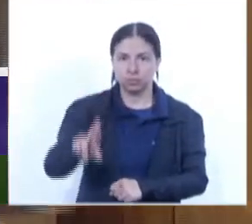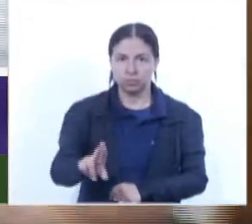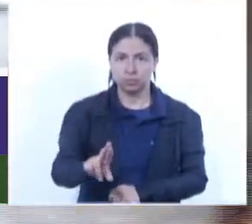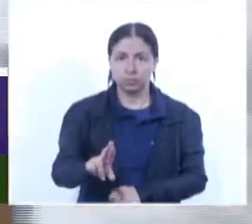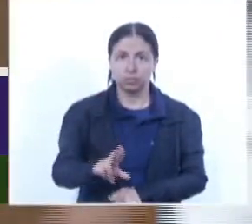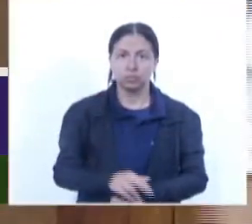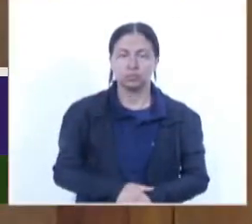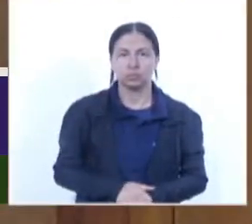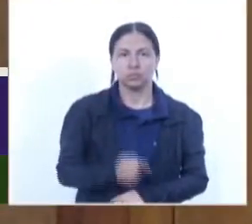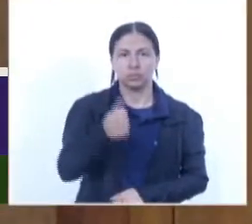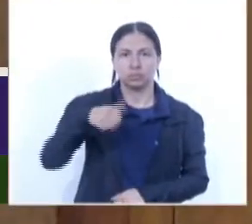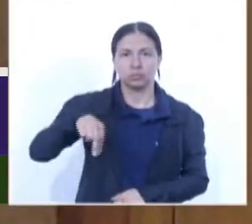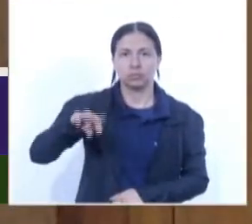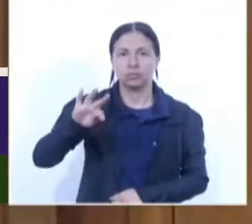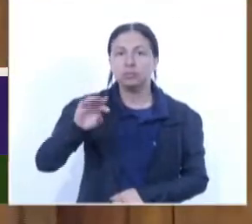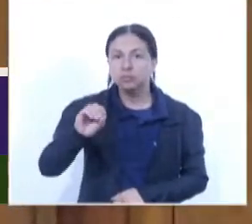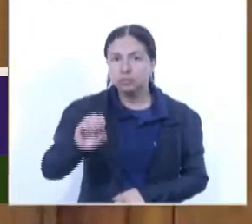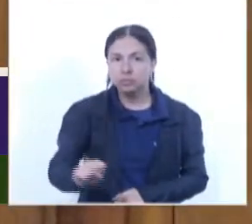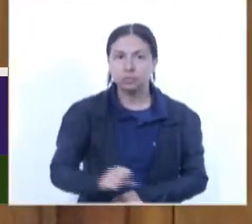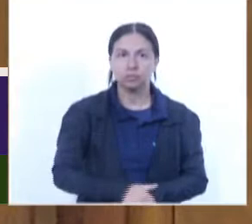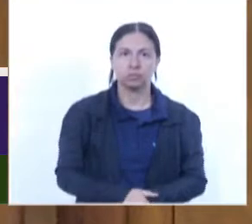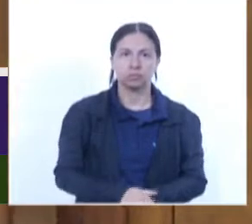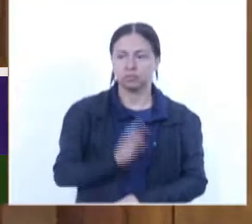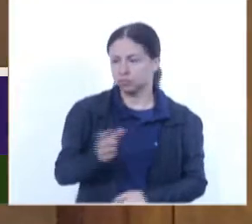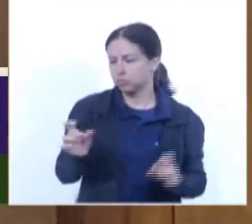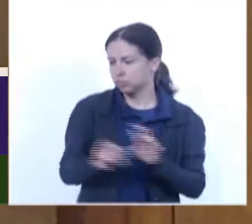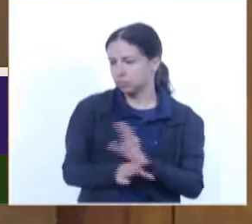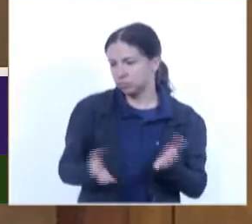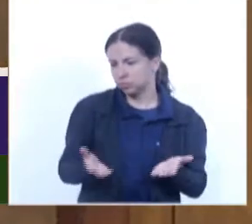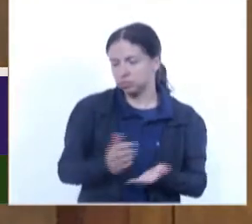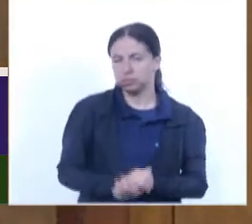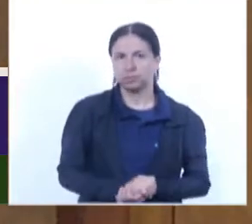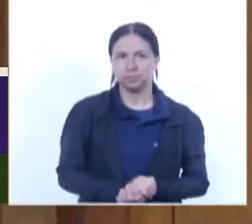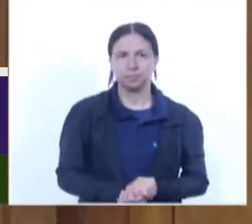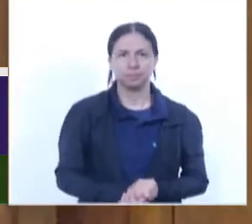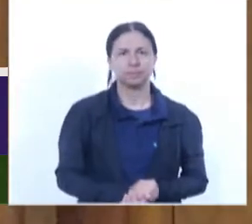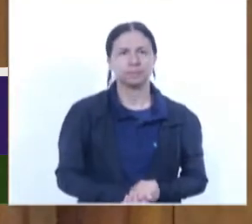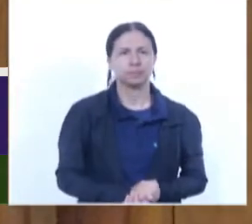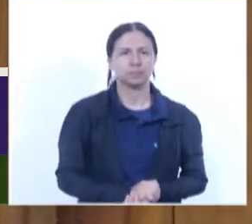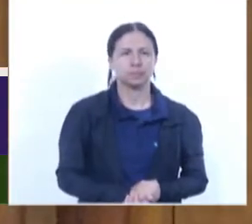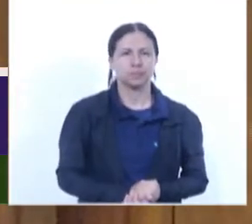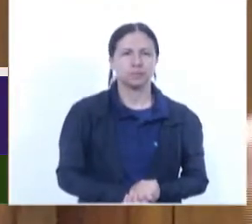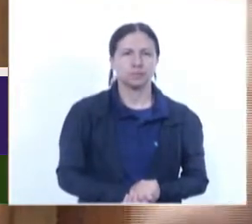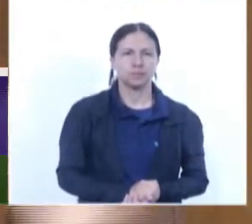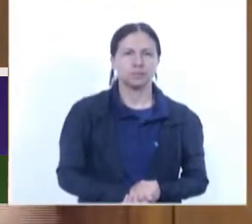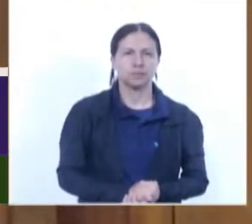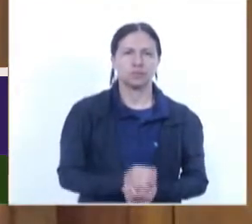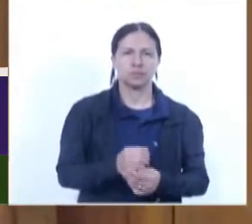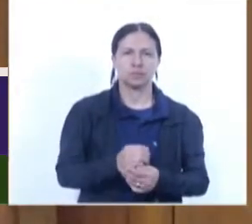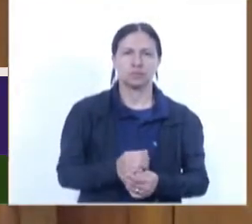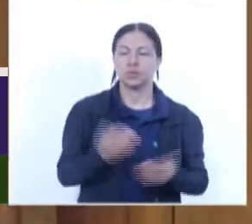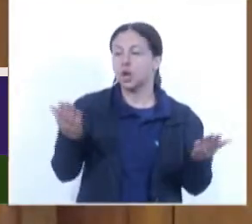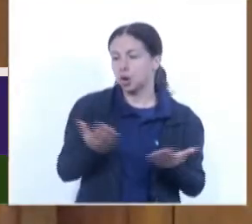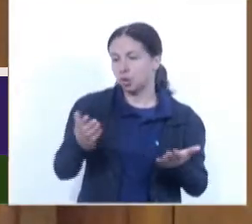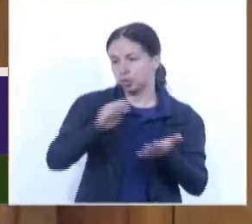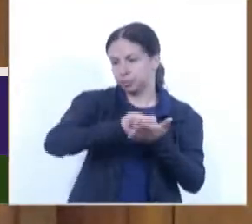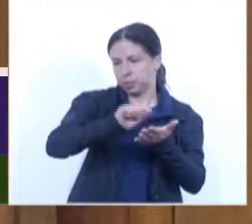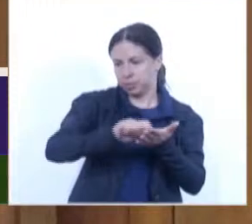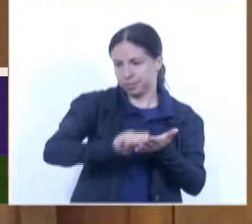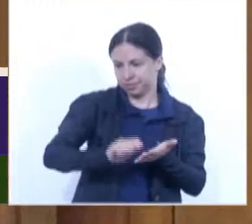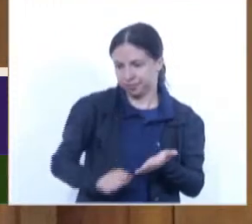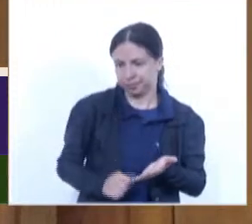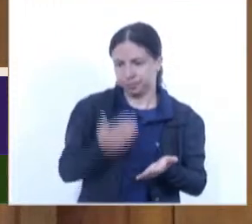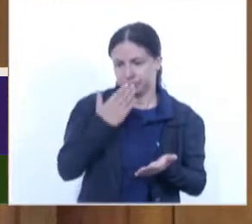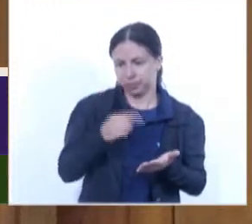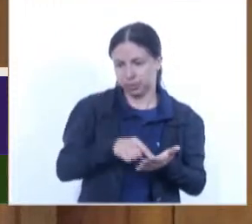dos Santos essa aqui já foi já esse sequerimento aqui são de hoje além disso eu queria fazer